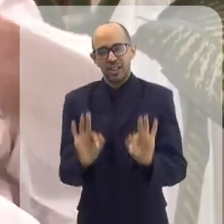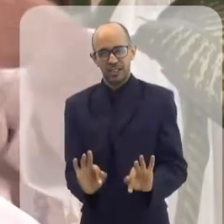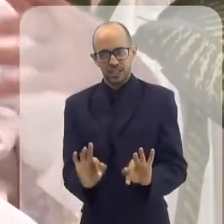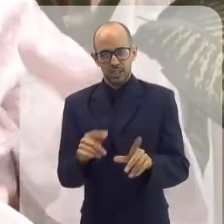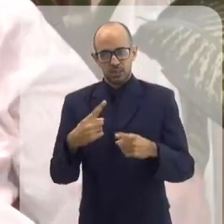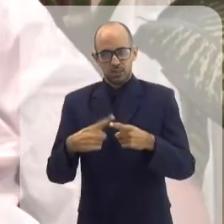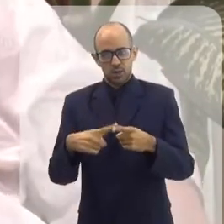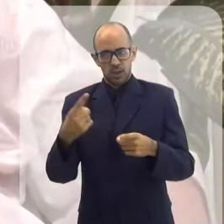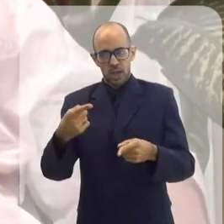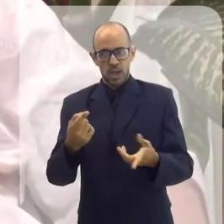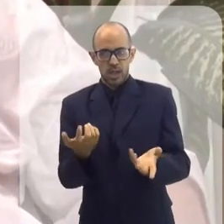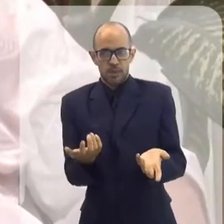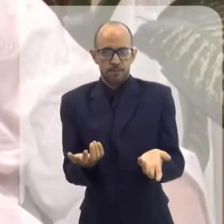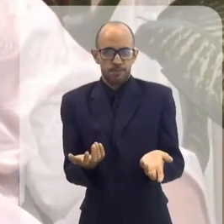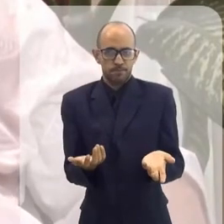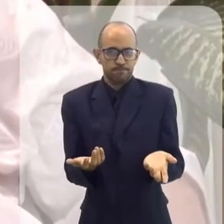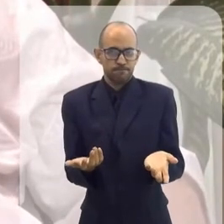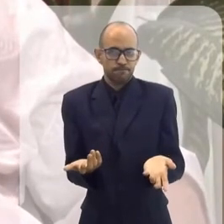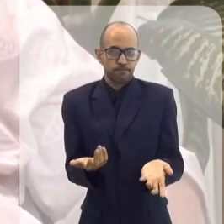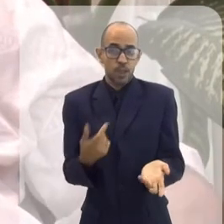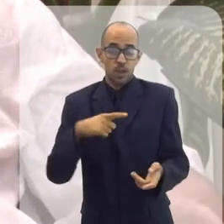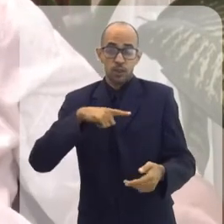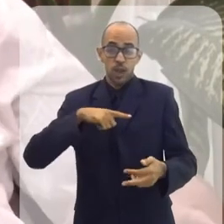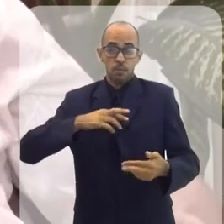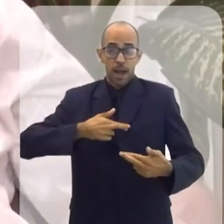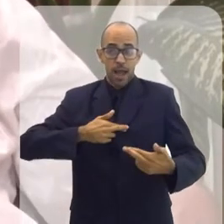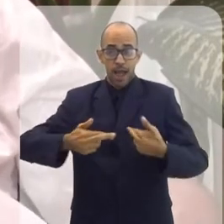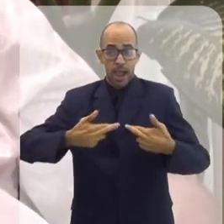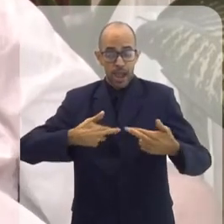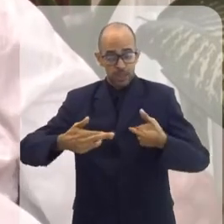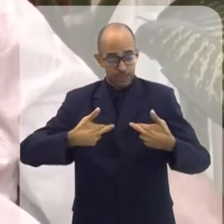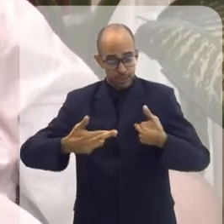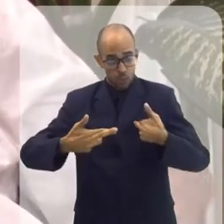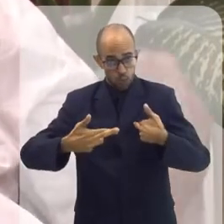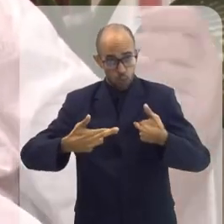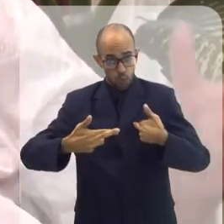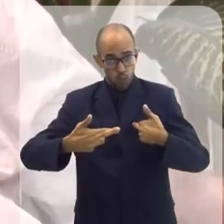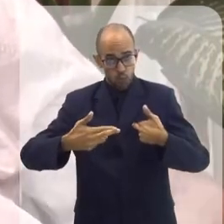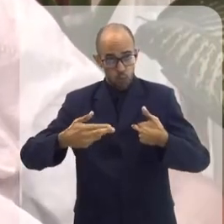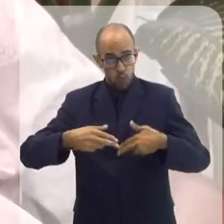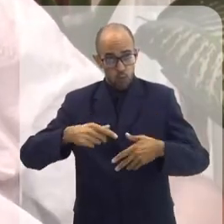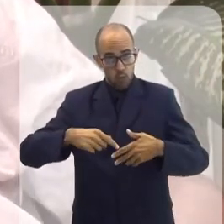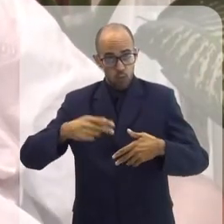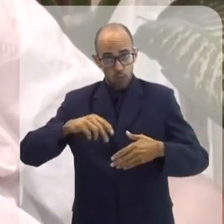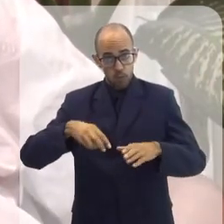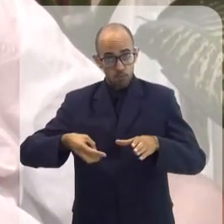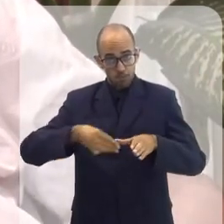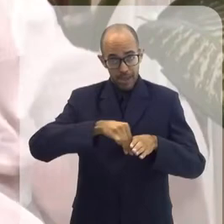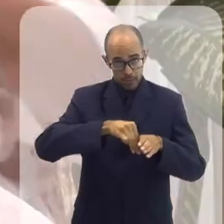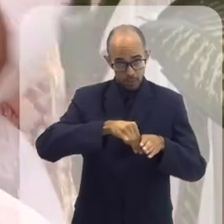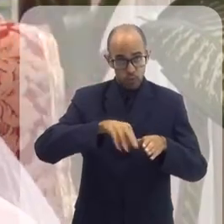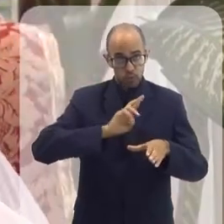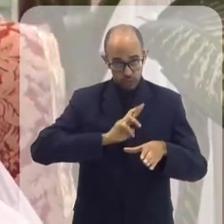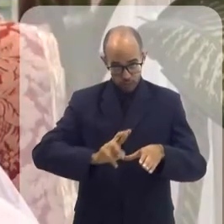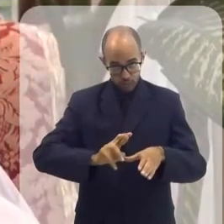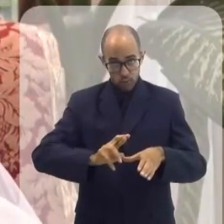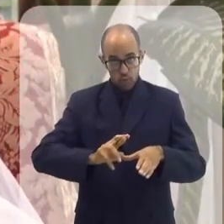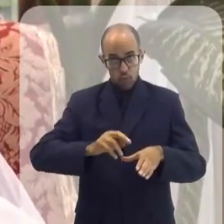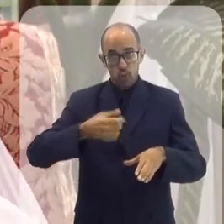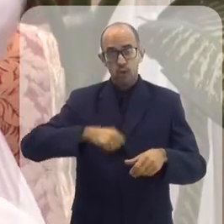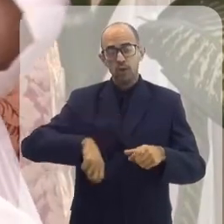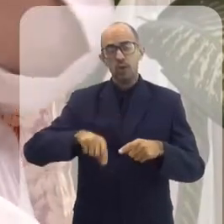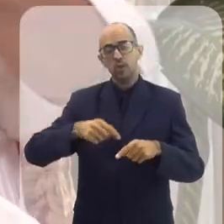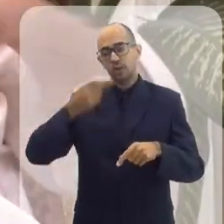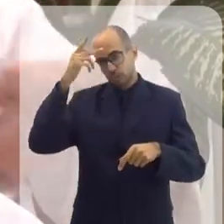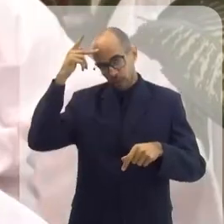ter uma relação com religiosos religiosas com os antigos